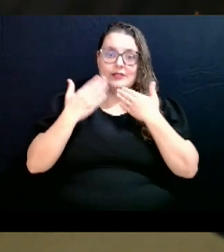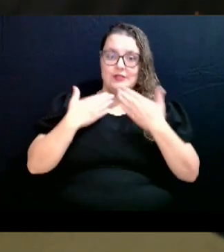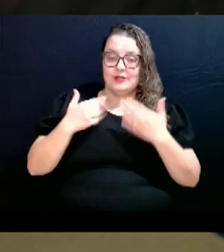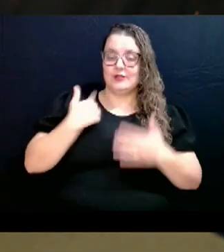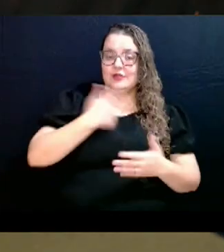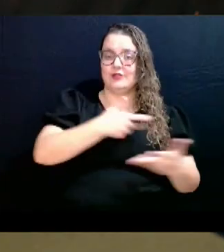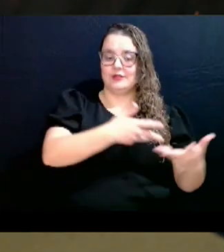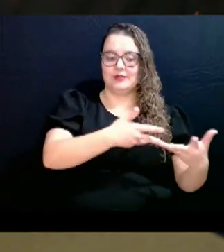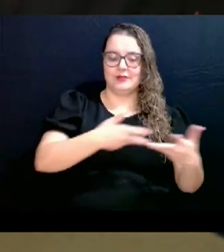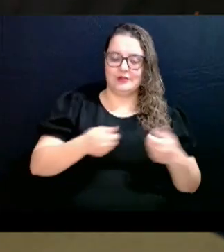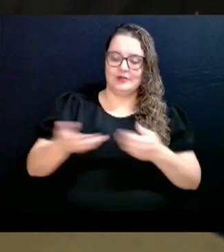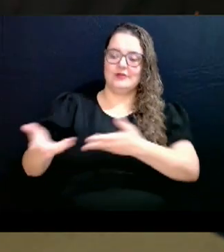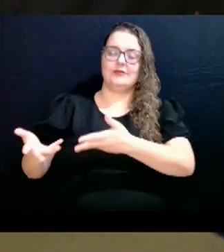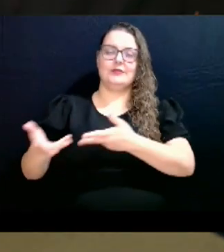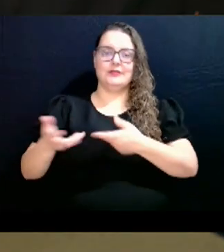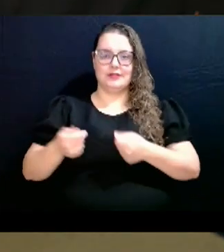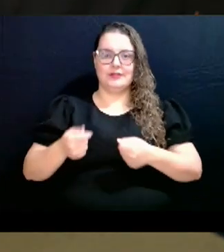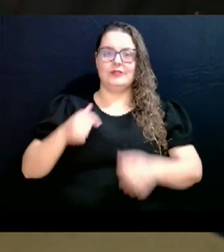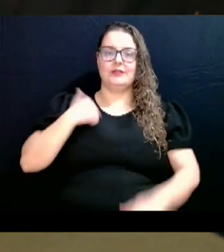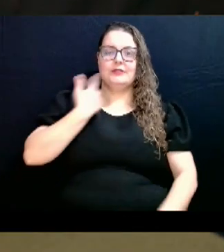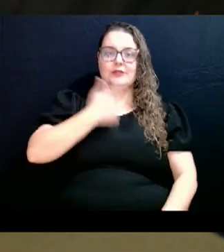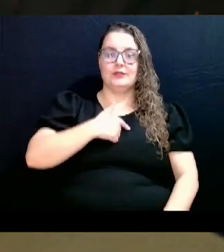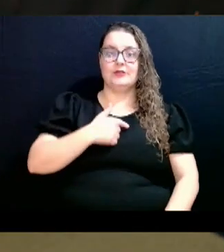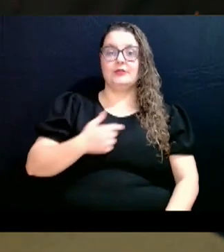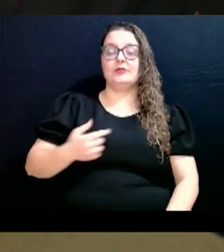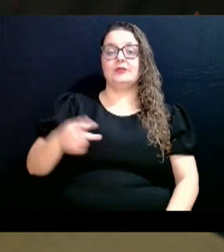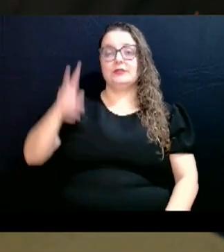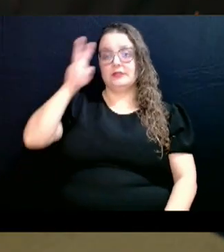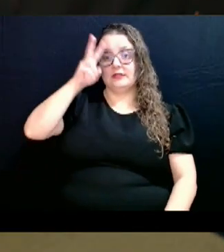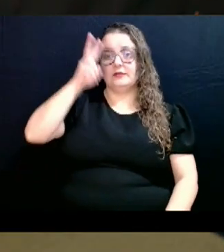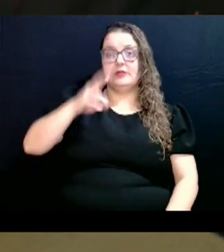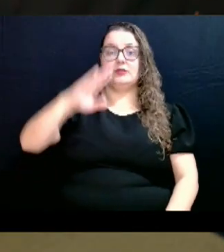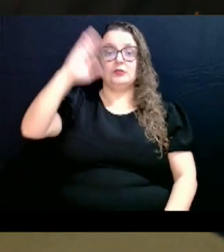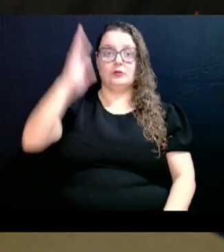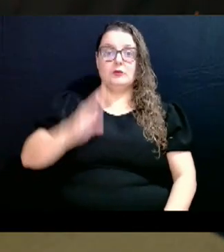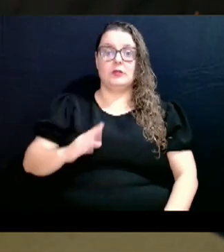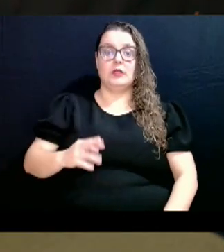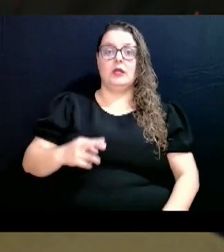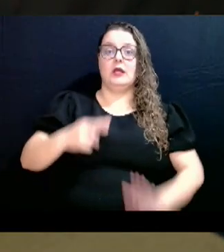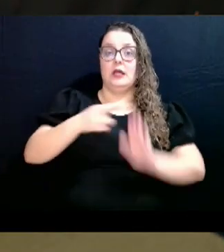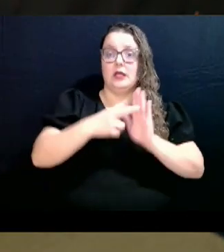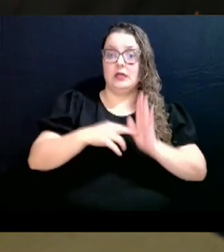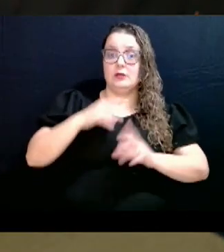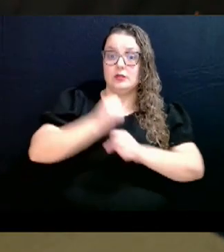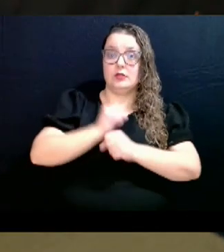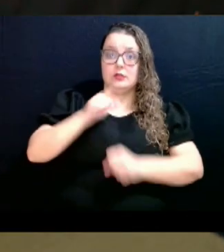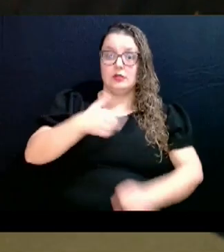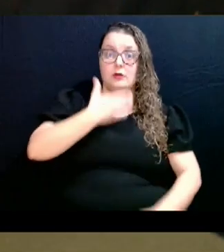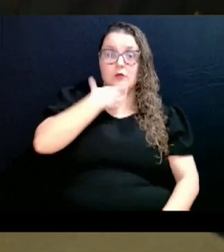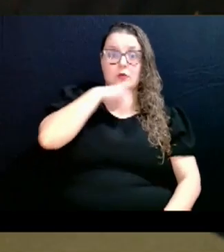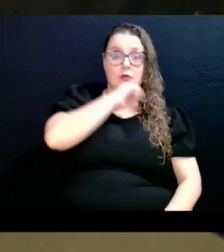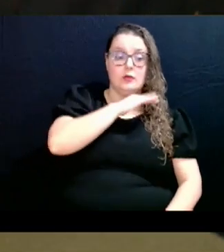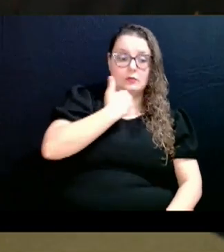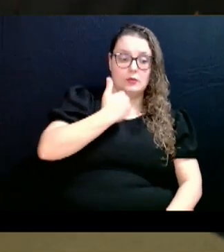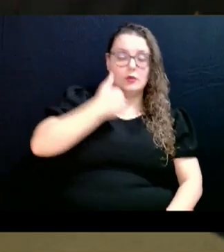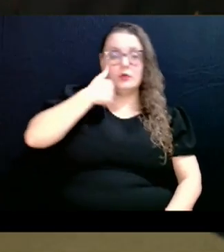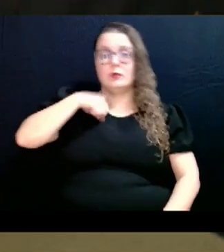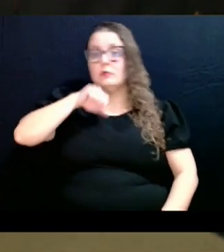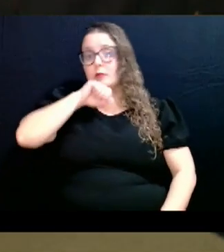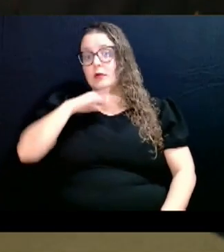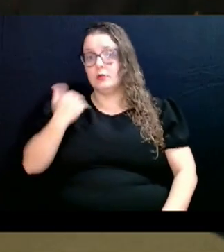convidadas, né? A gente vale lembrar que no Brasil a regra geral é que após a morte de um dos pais, a guarda passa para o